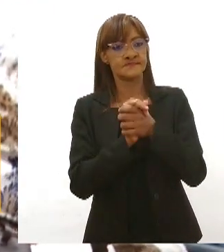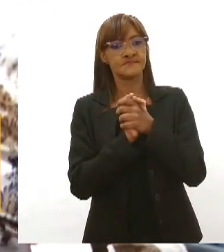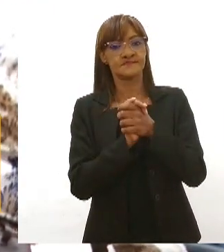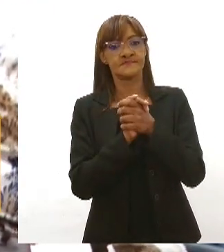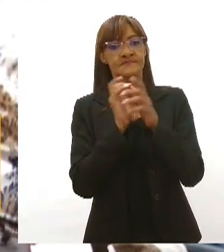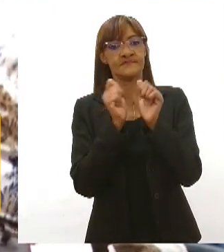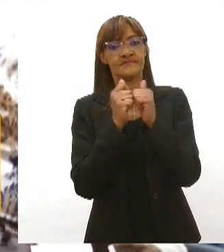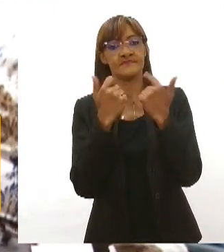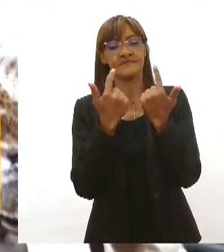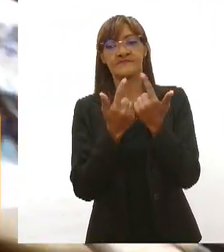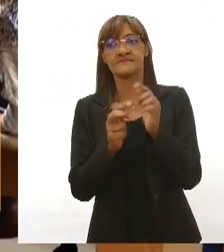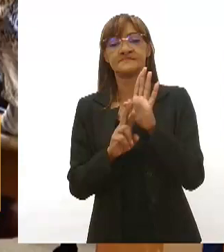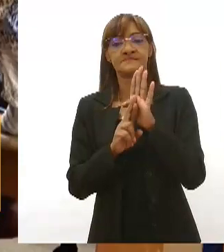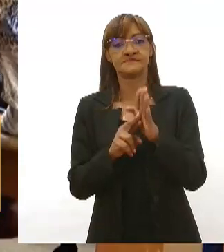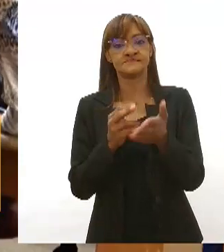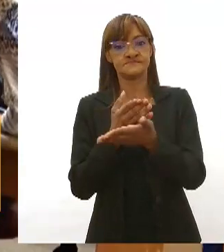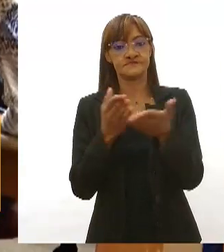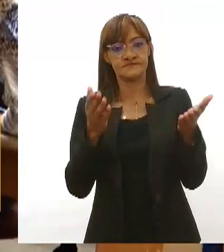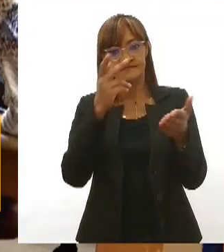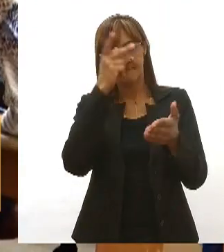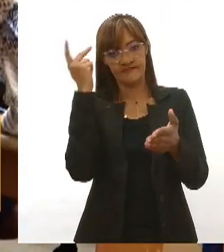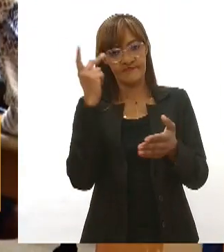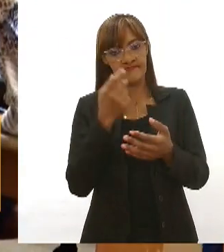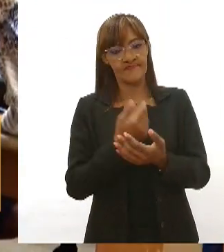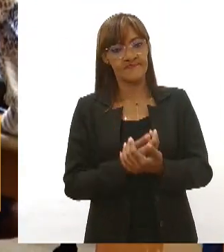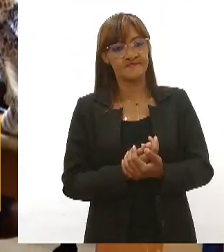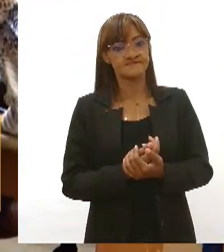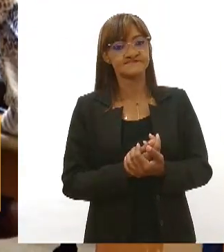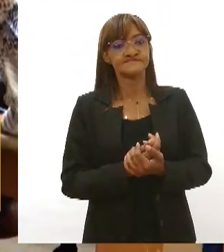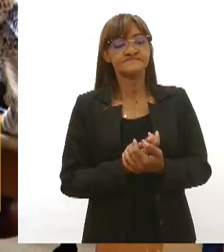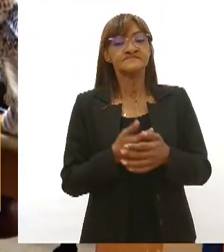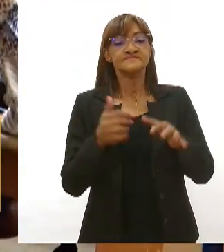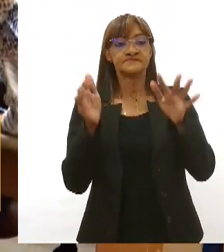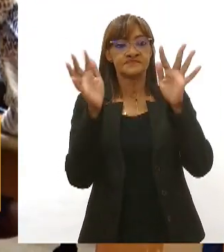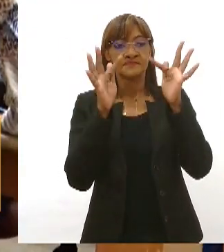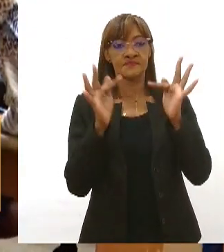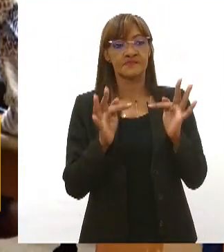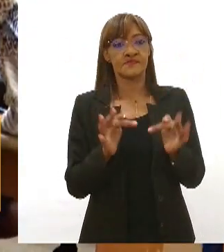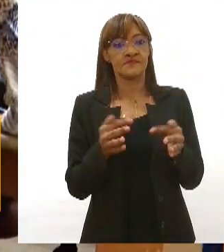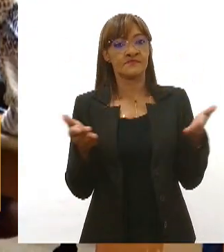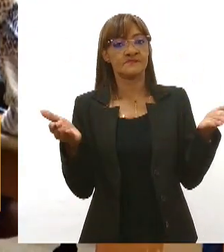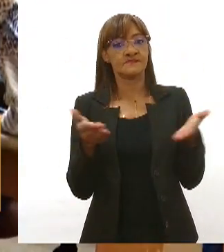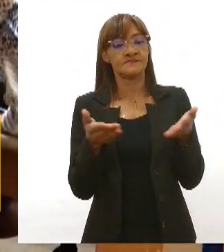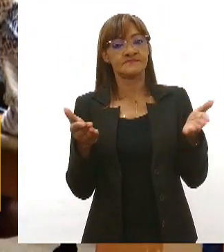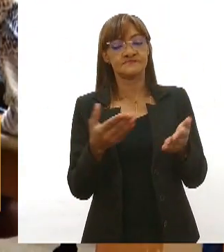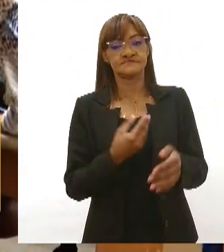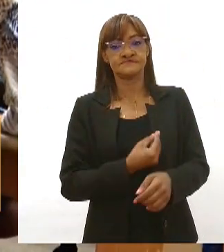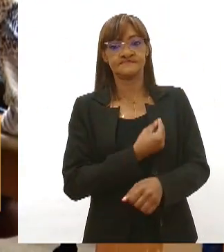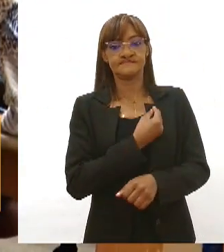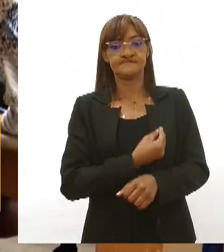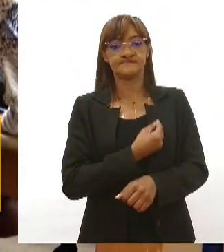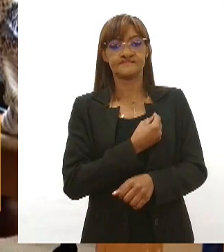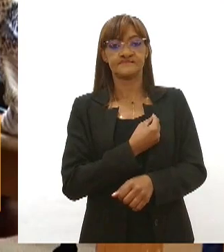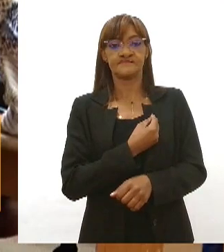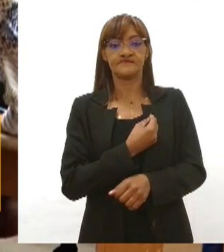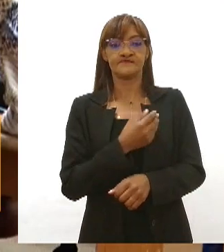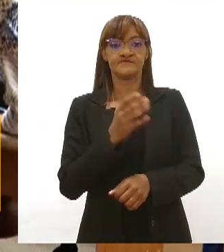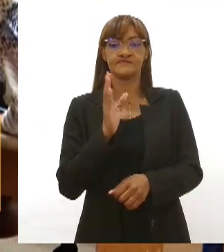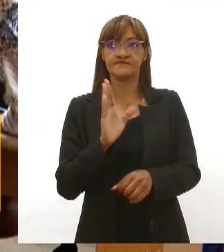às pessoas com síndrome de Down. A gente fica feliz em participar desse evento aqui na Alese, né, que tem como tema a autogestão